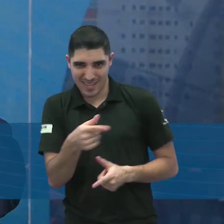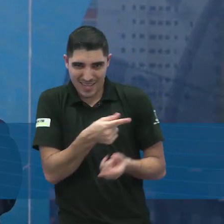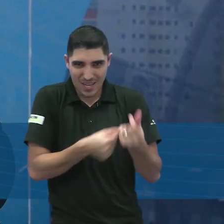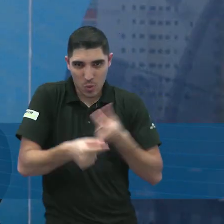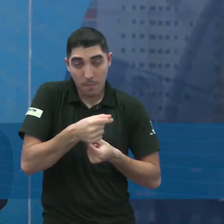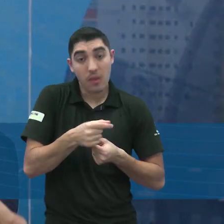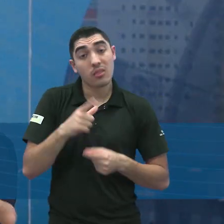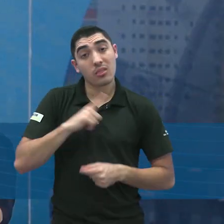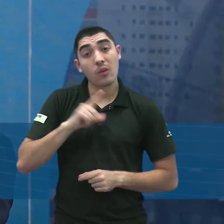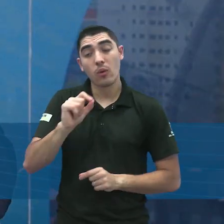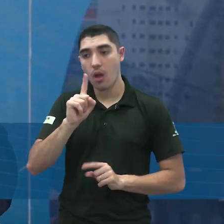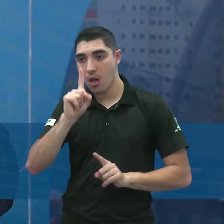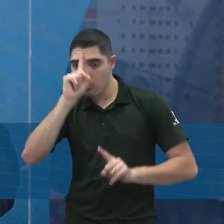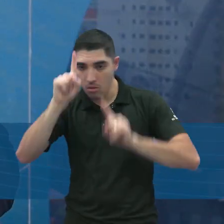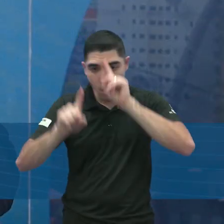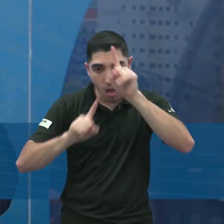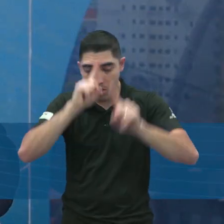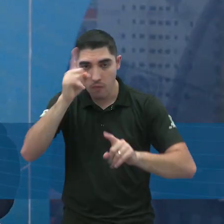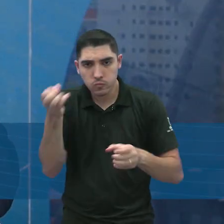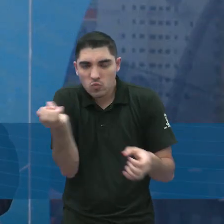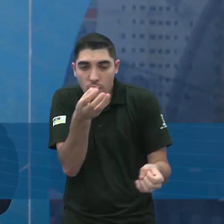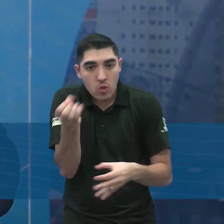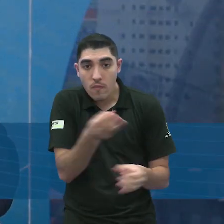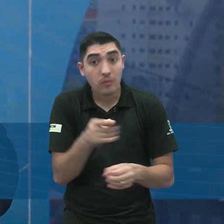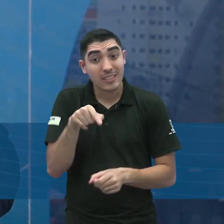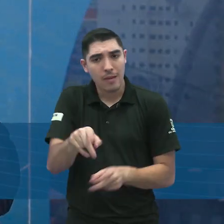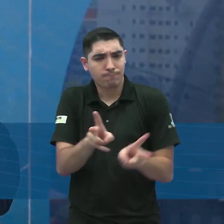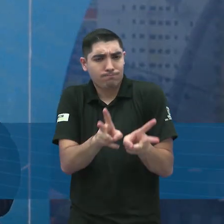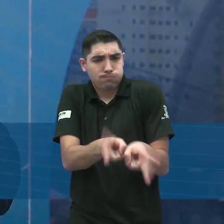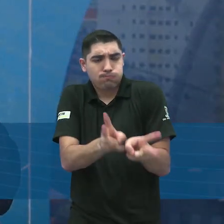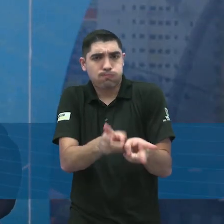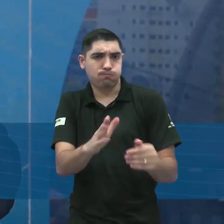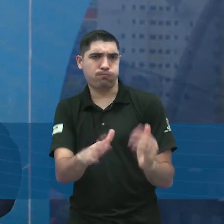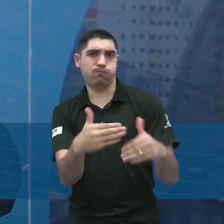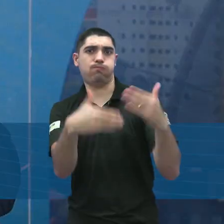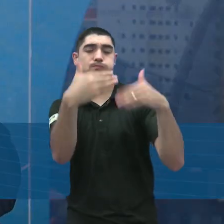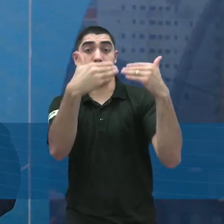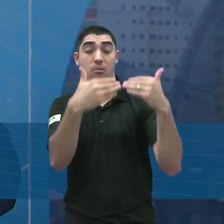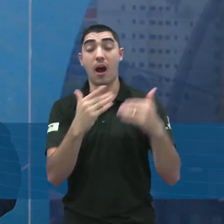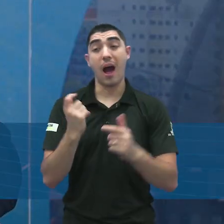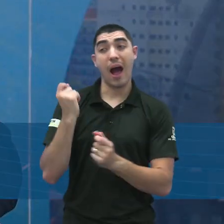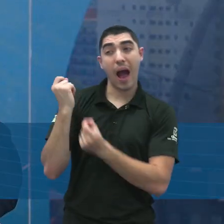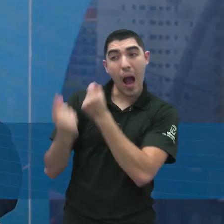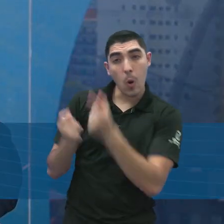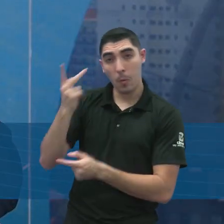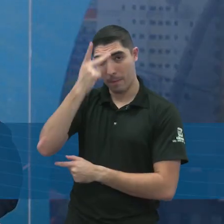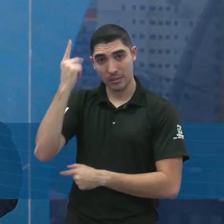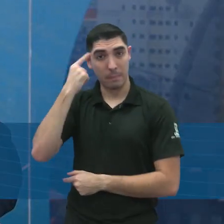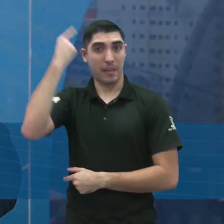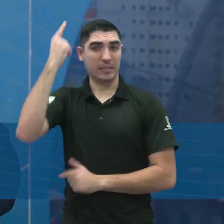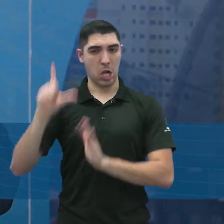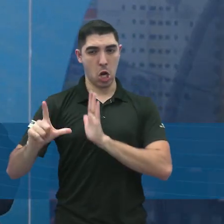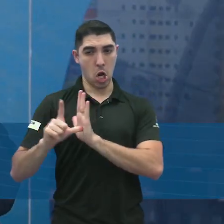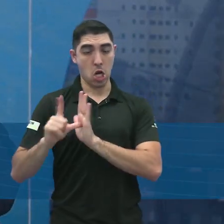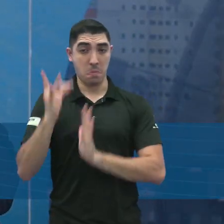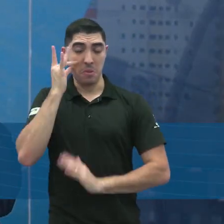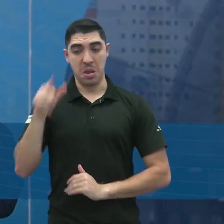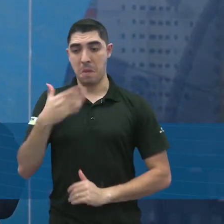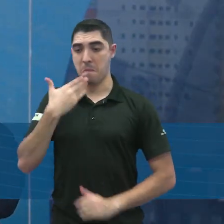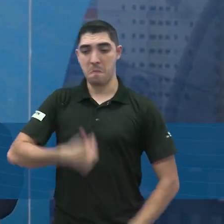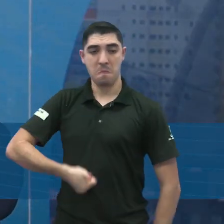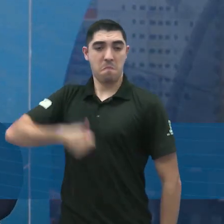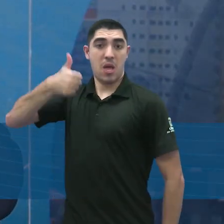de inovação disruptiva, né, mas acho que essa inovação disruptiva, ela quebrou com alguns paradigmas do comércio físico, mas o comércio físico